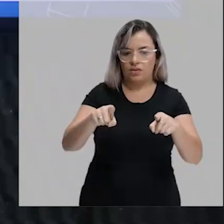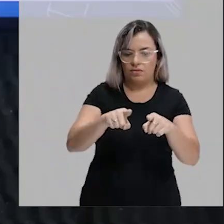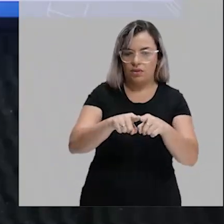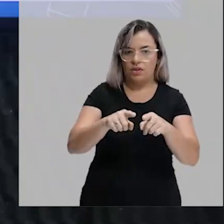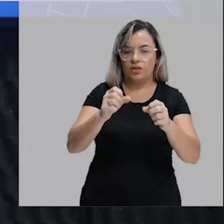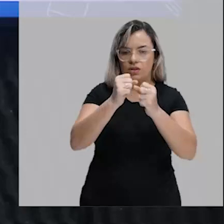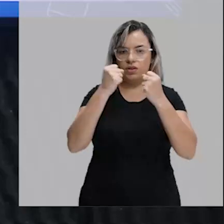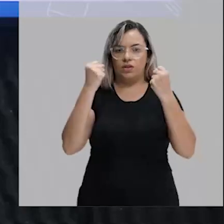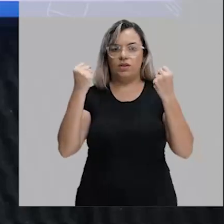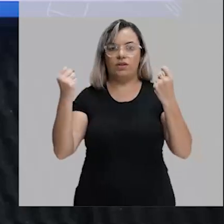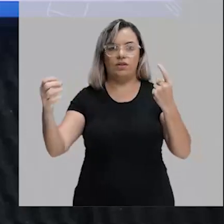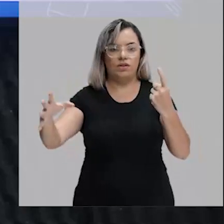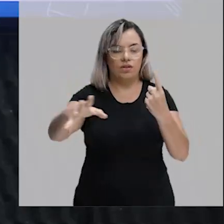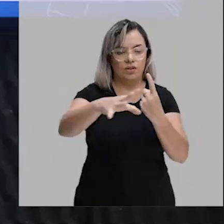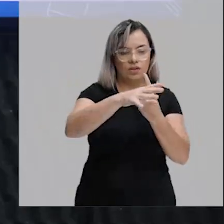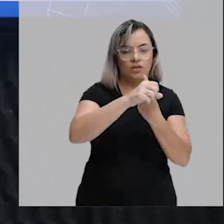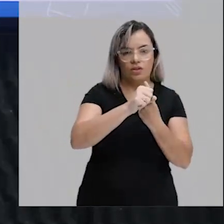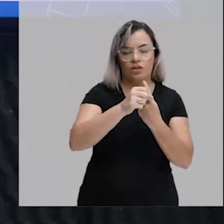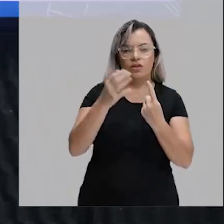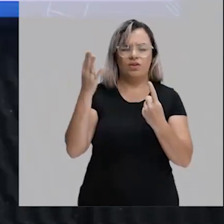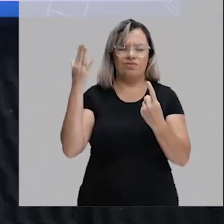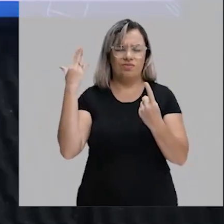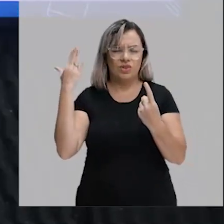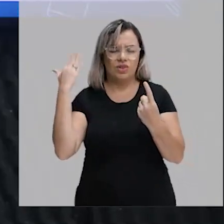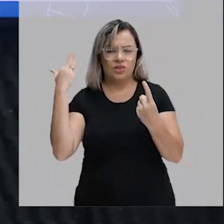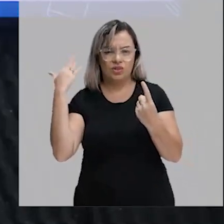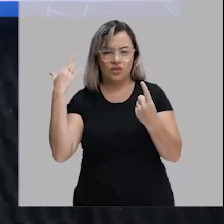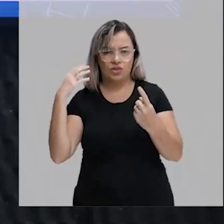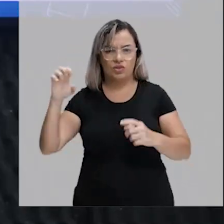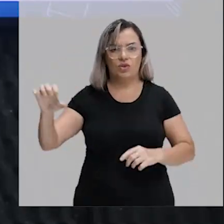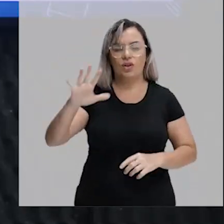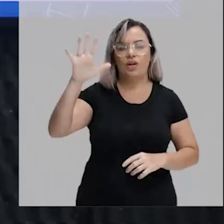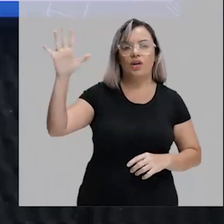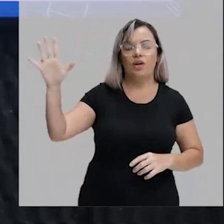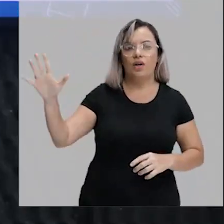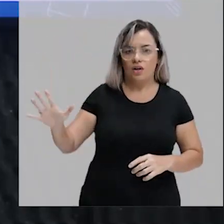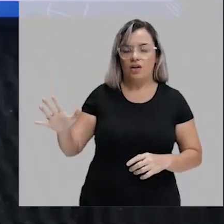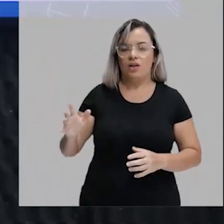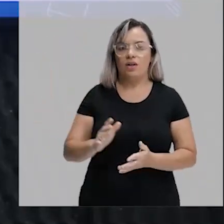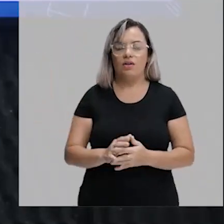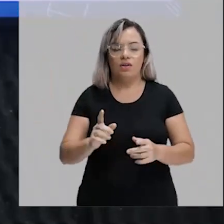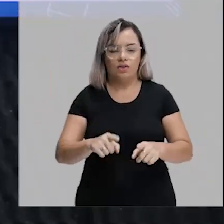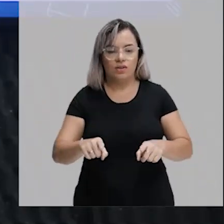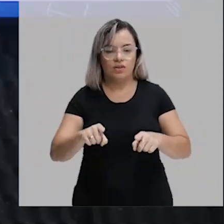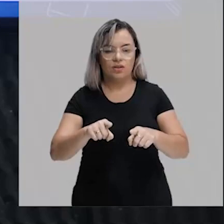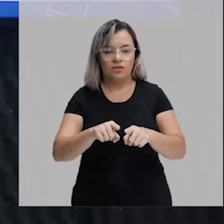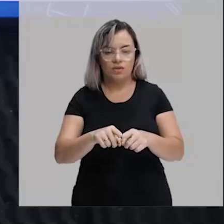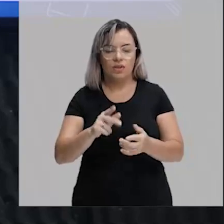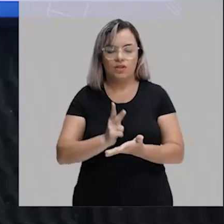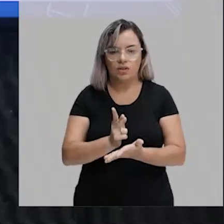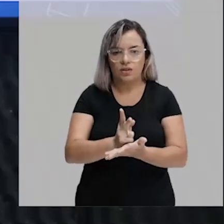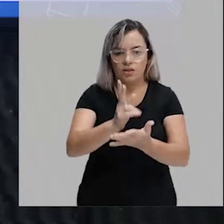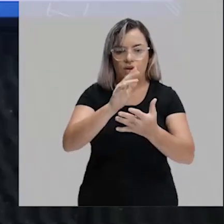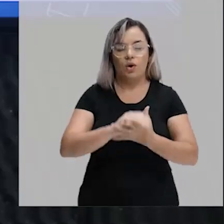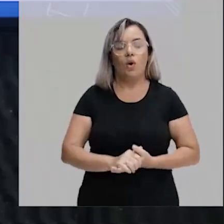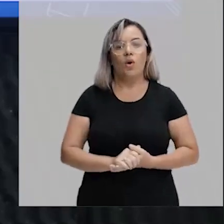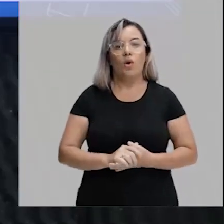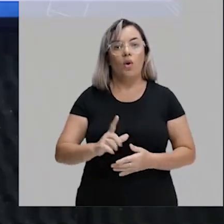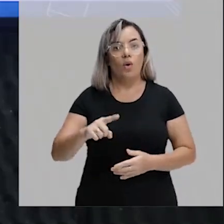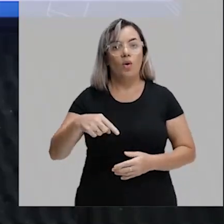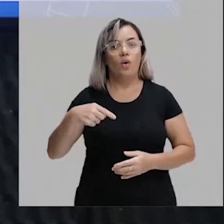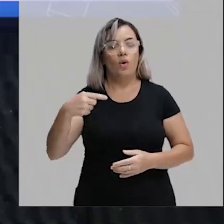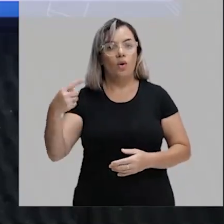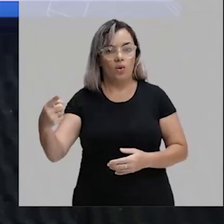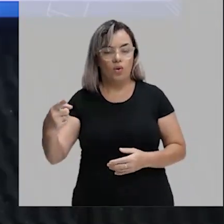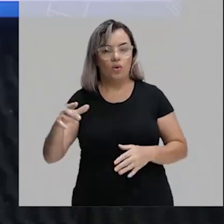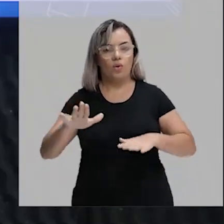sociedade do antigo regime europeu. Um outro elemento importante, quando se observa o movimento da expansão